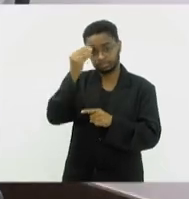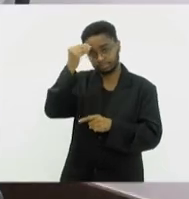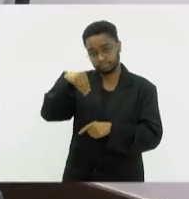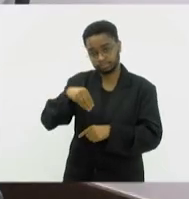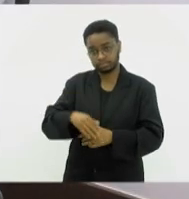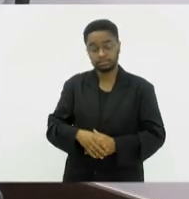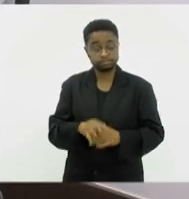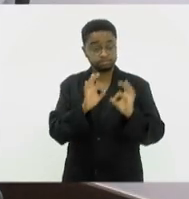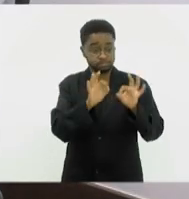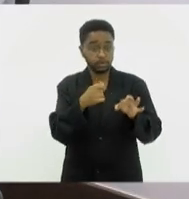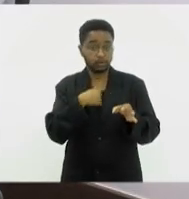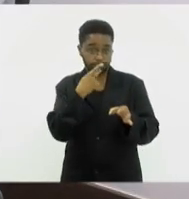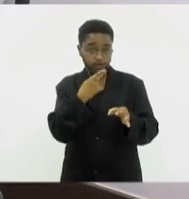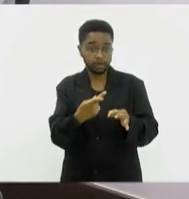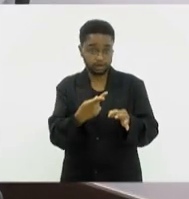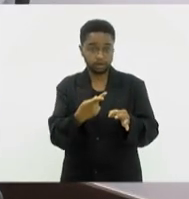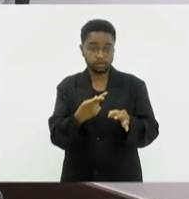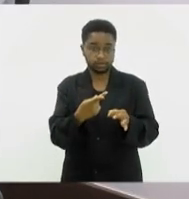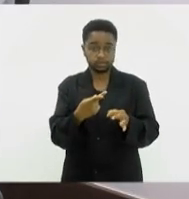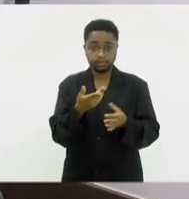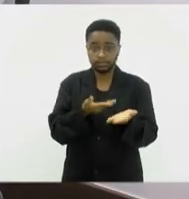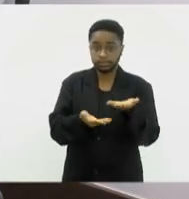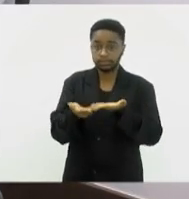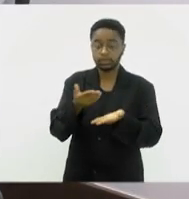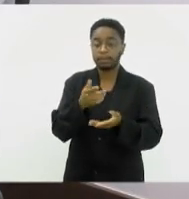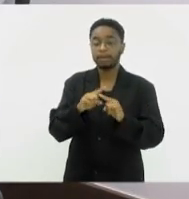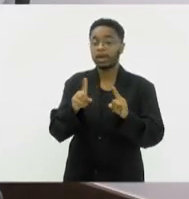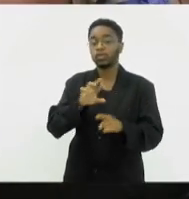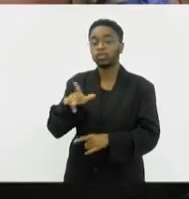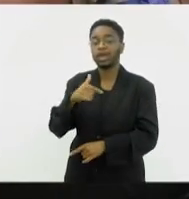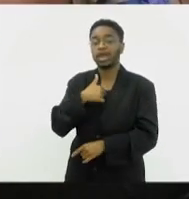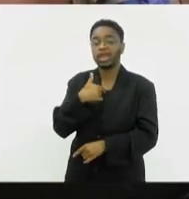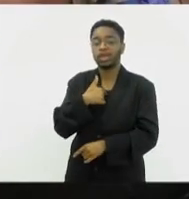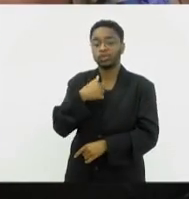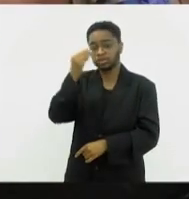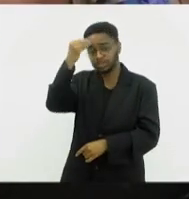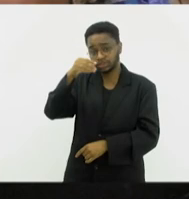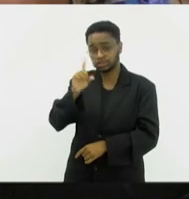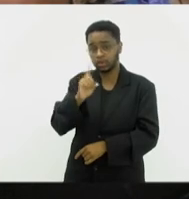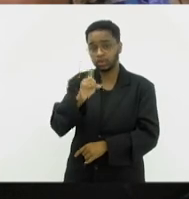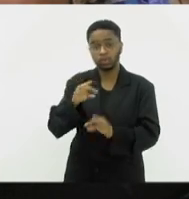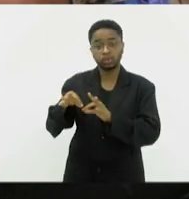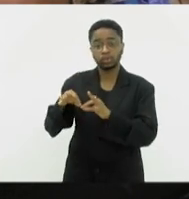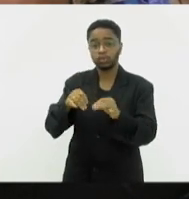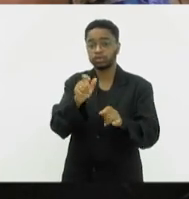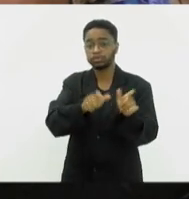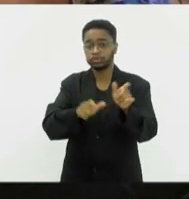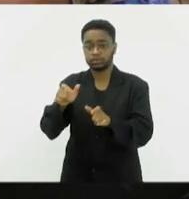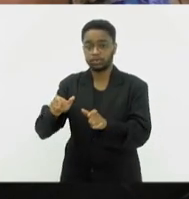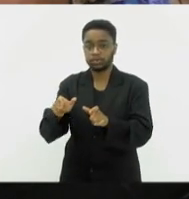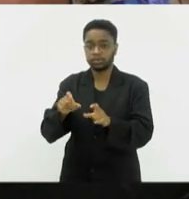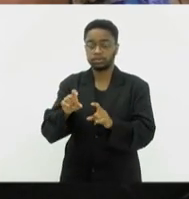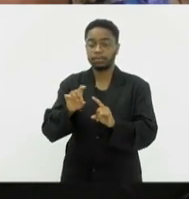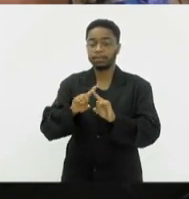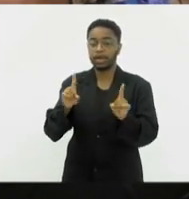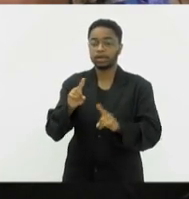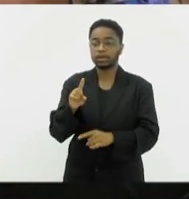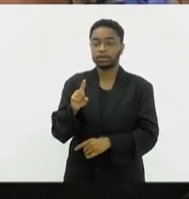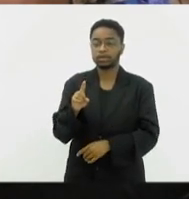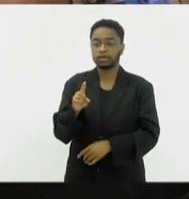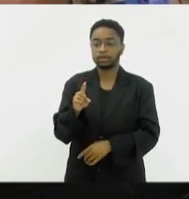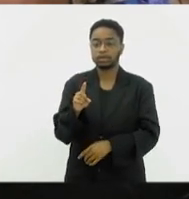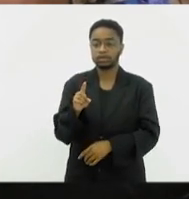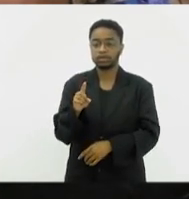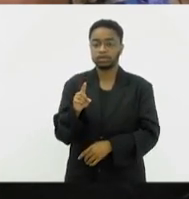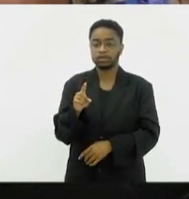que eu estou dizendo. Uma transação penal... Mas não foi eu que desistiu. Tipo, desistiu de todo mundo. Só o meu que... Só eu que o senhor que... não vai, a essa